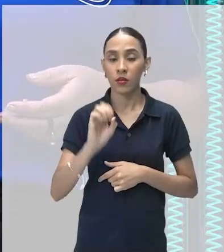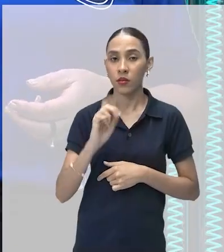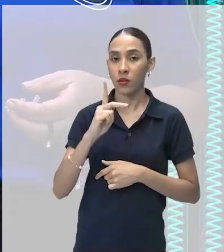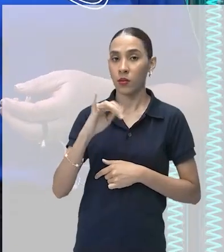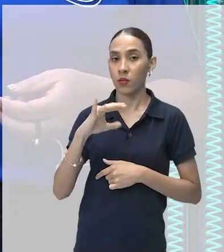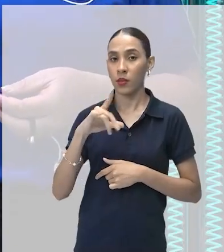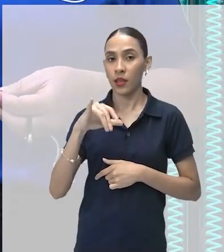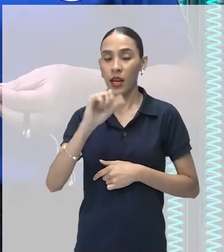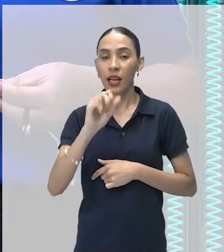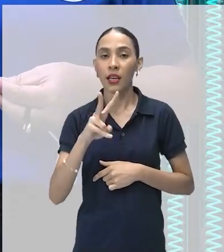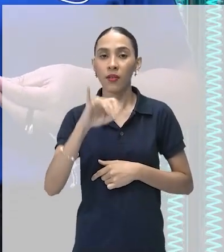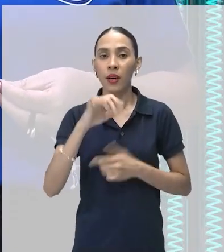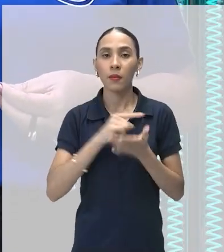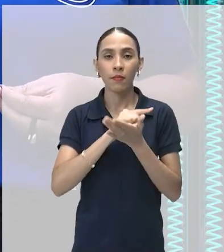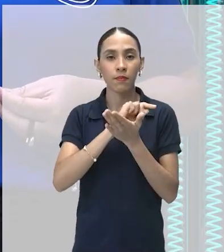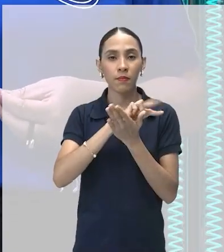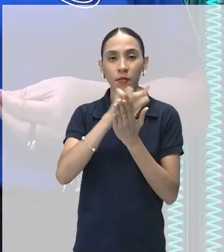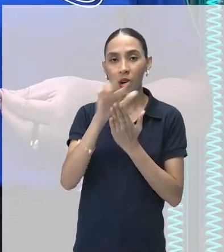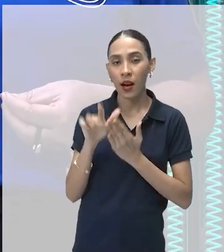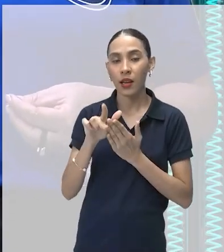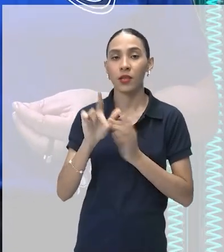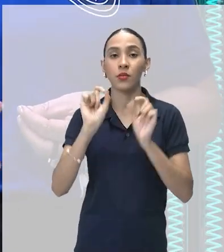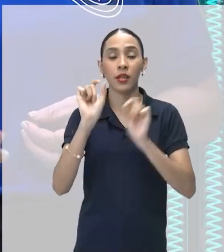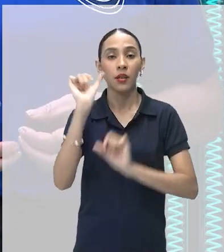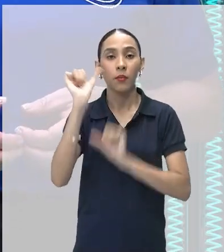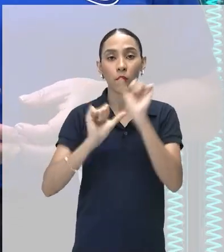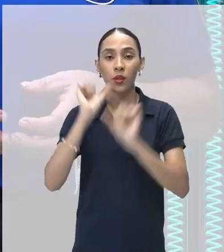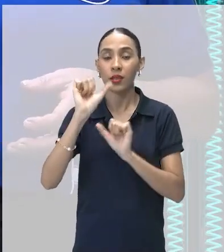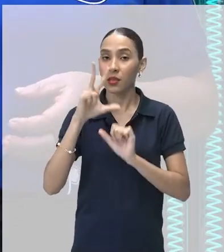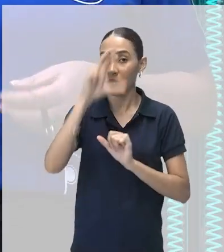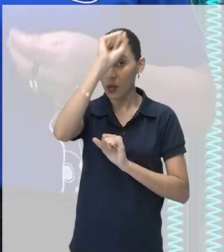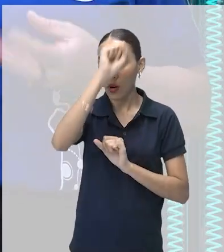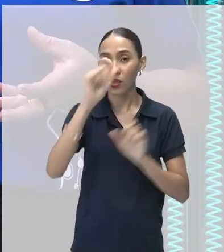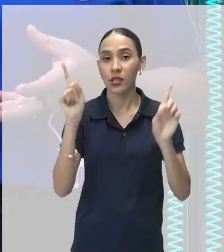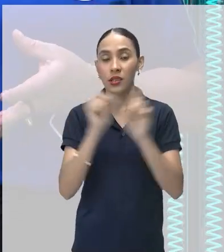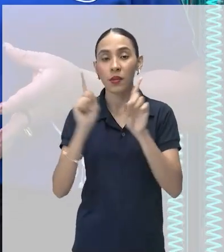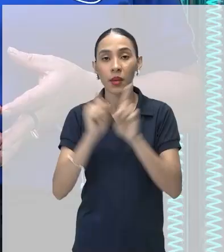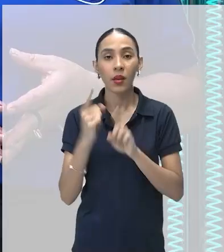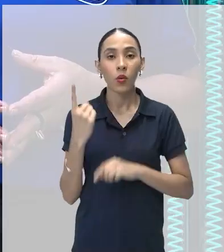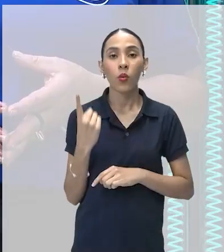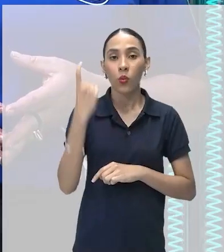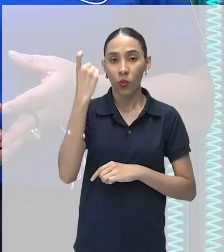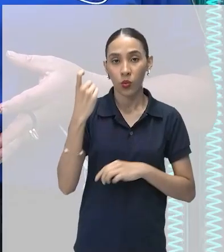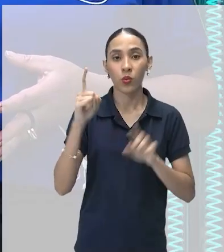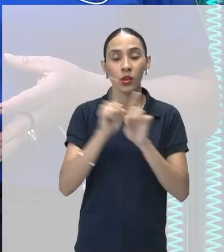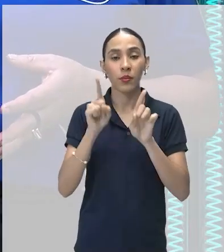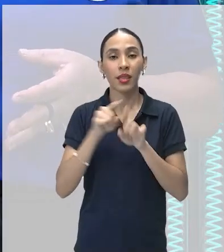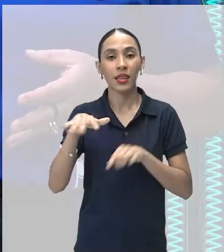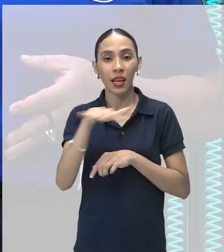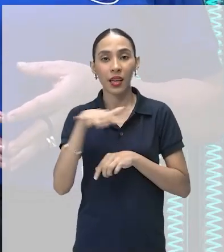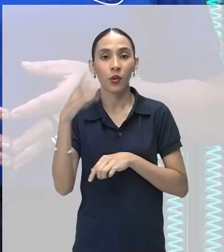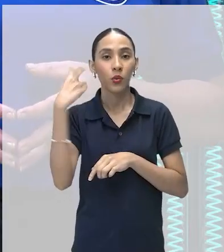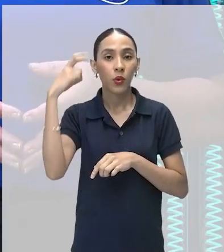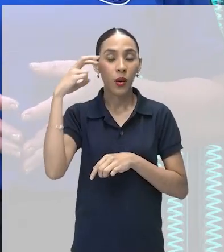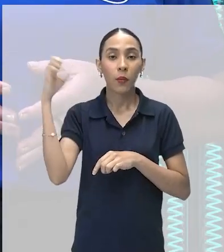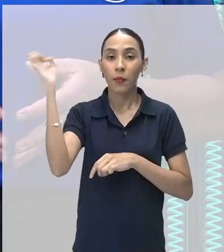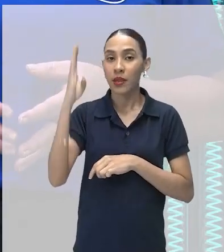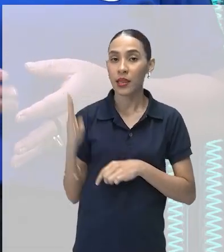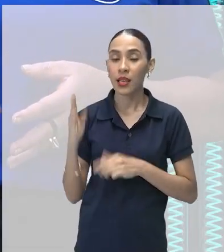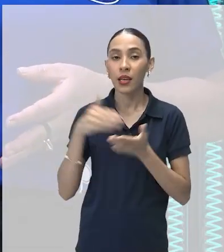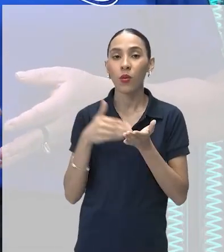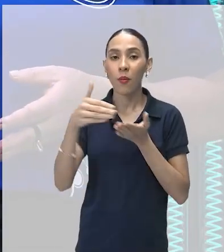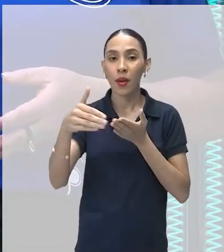apresentou uma série de características inovadoras que o tornaram único na cena cultural brasileira desde o ano